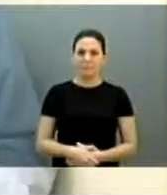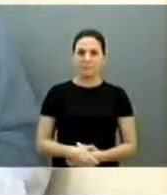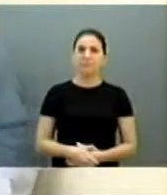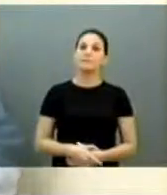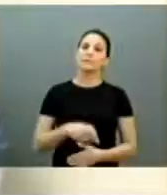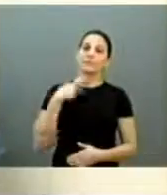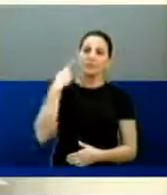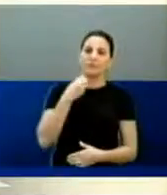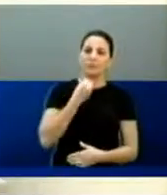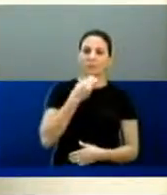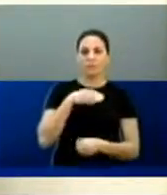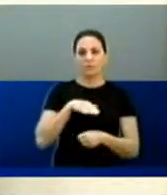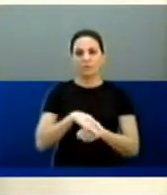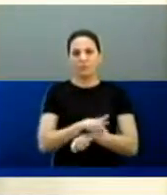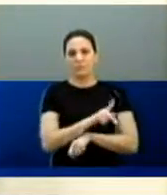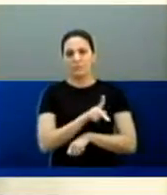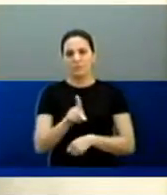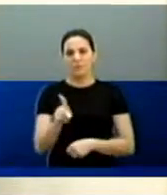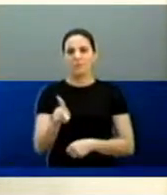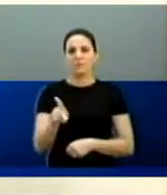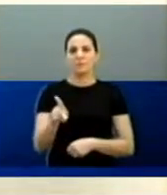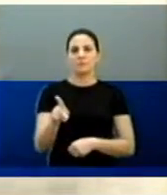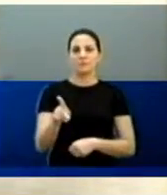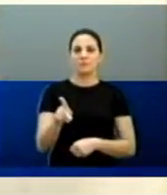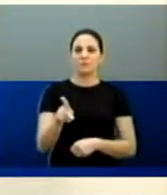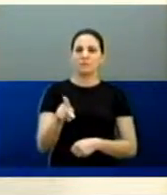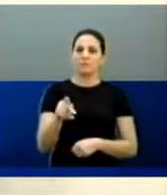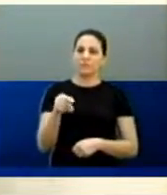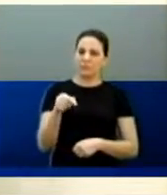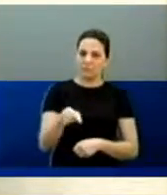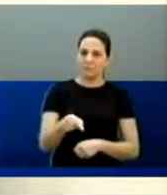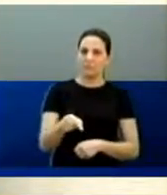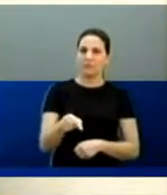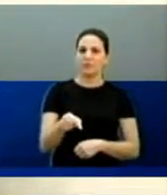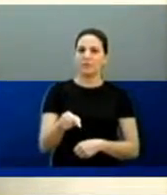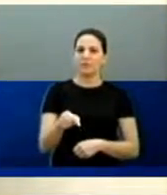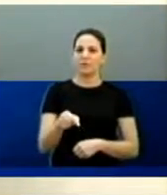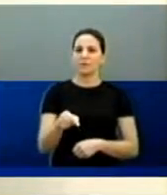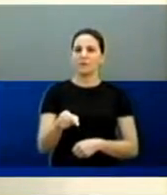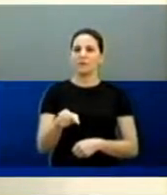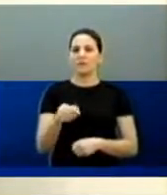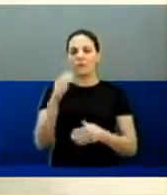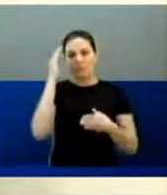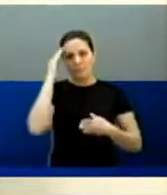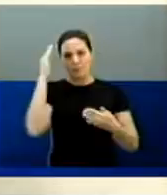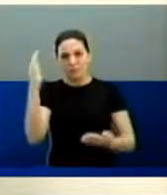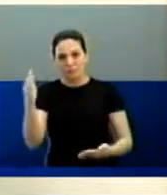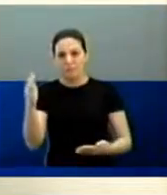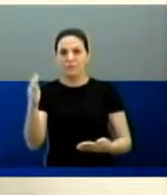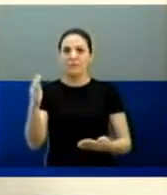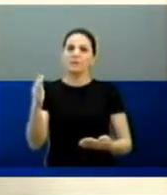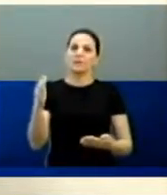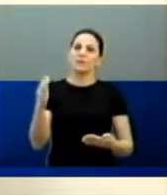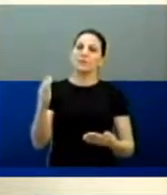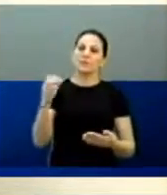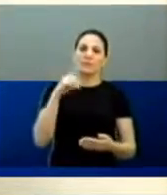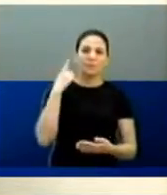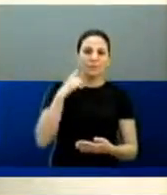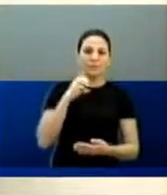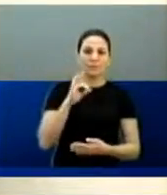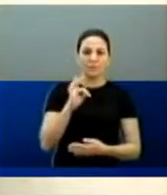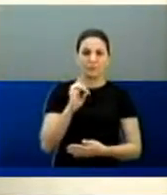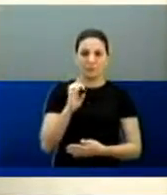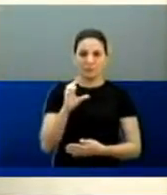Senhores vereadores, boa noite, presidente. Agradecer também a presença da deputada Thelma aqui na nossa cidade. Prazer em ter aqui na nossa